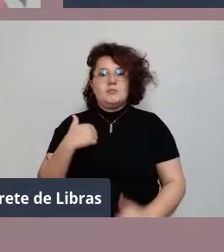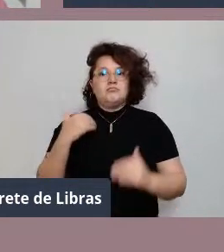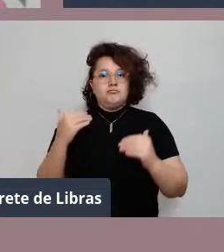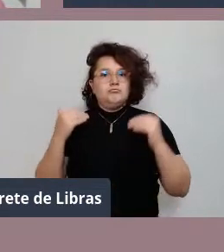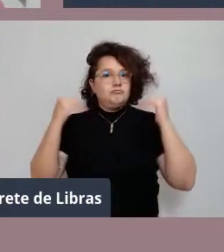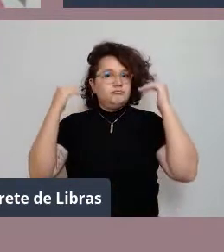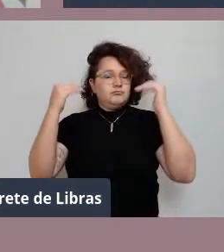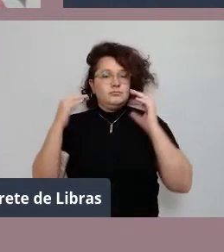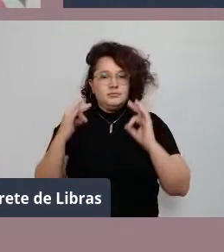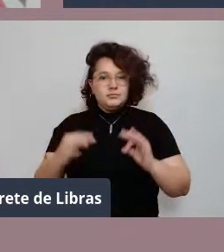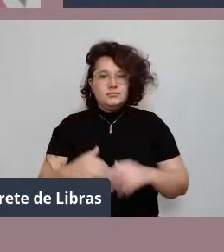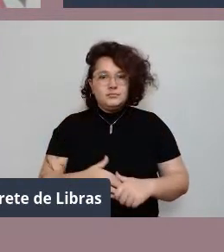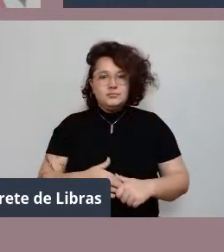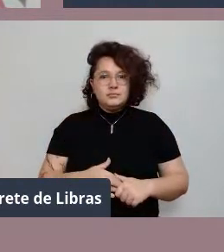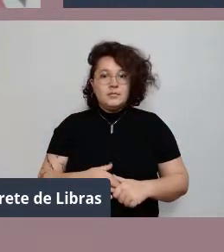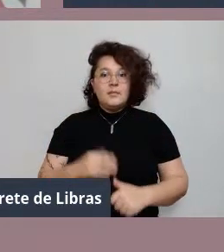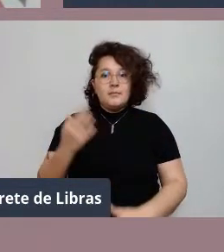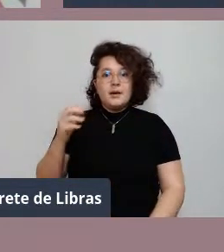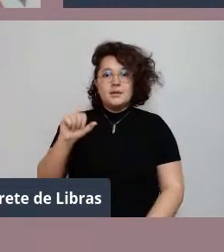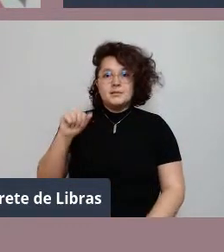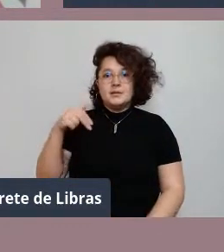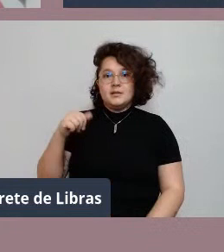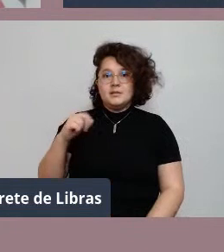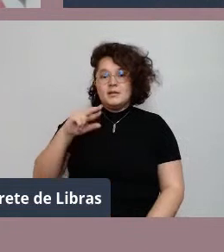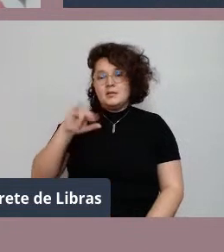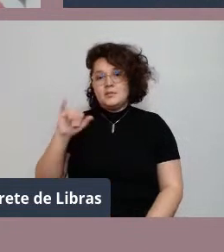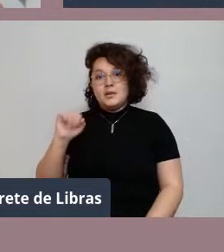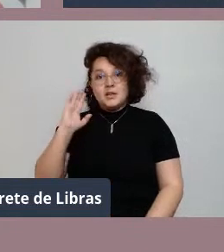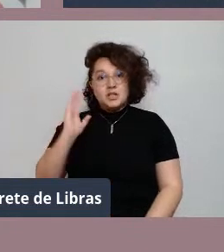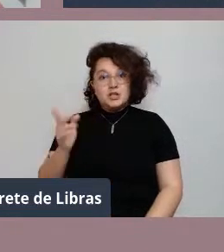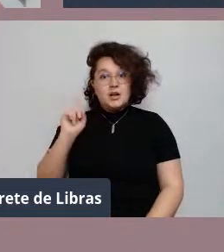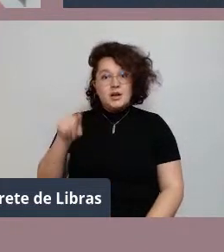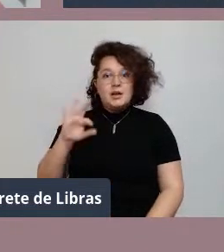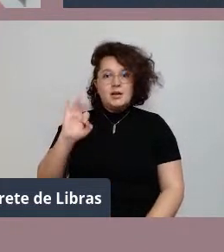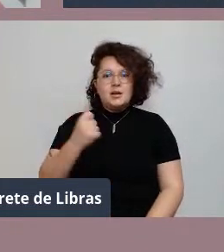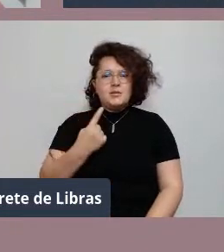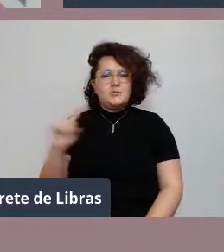Mas Ana Maria já era muito fã de Clarice, né? Então,